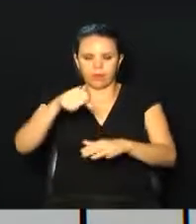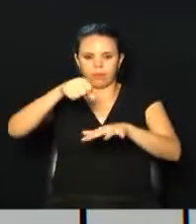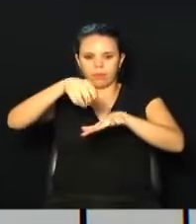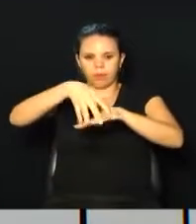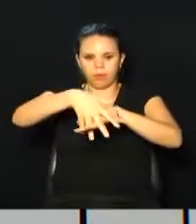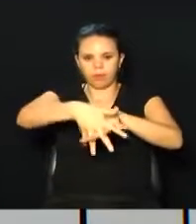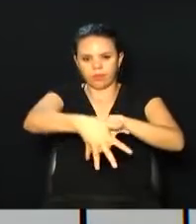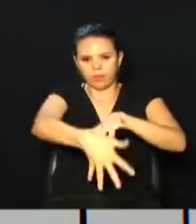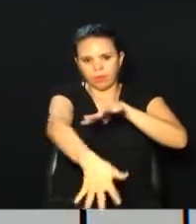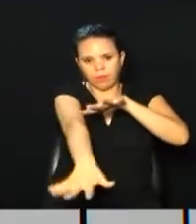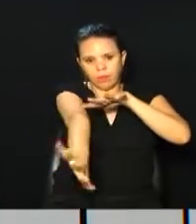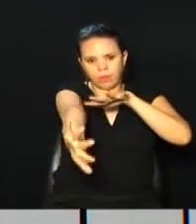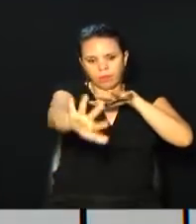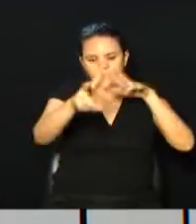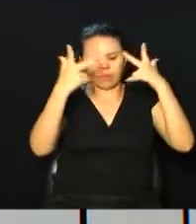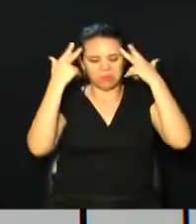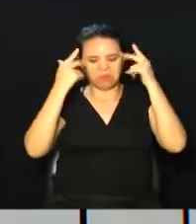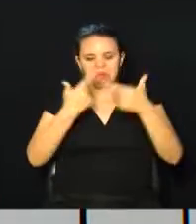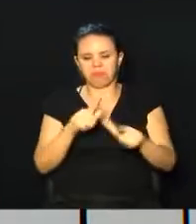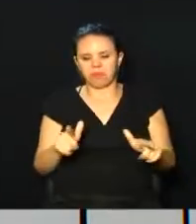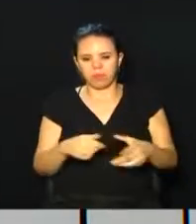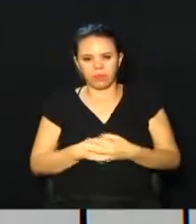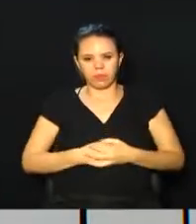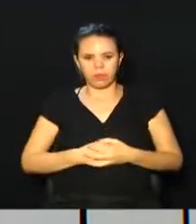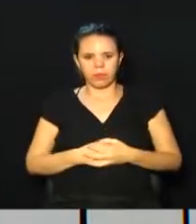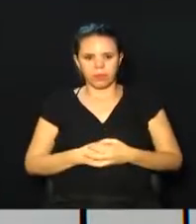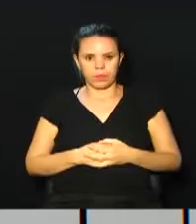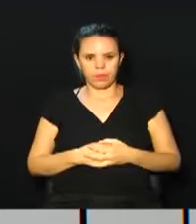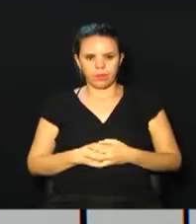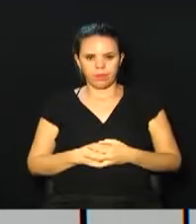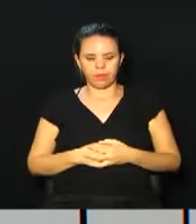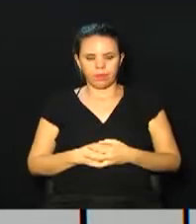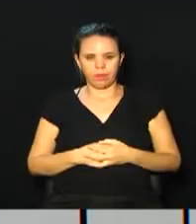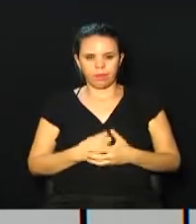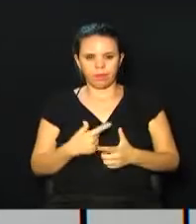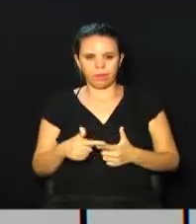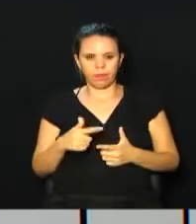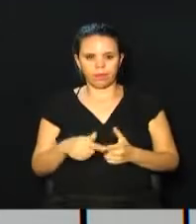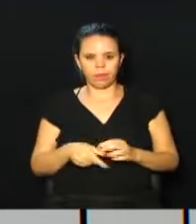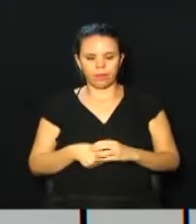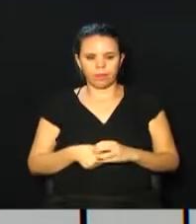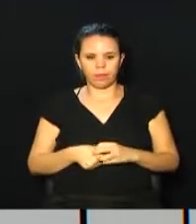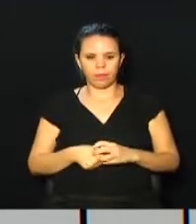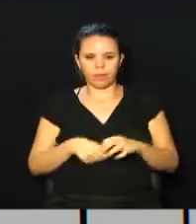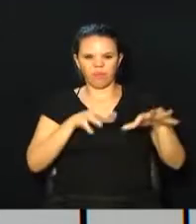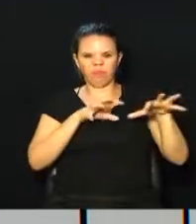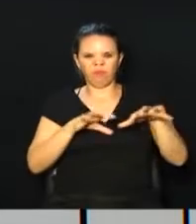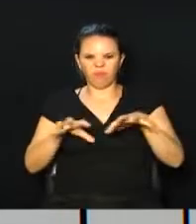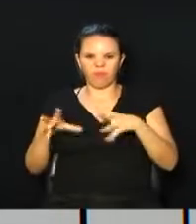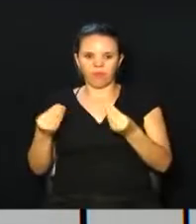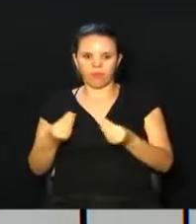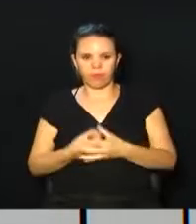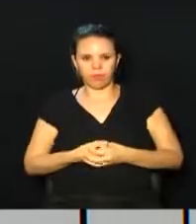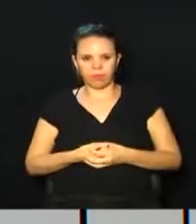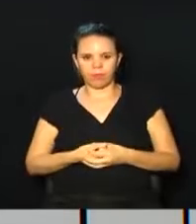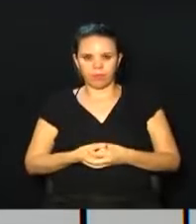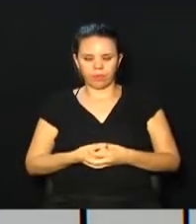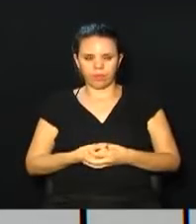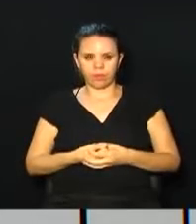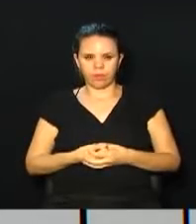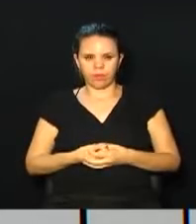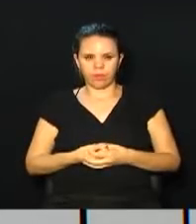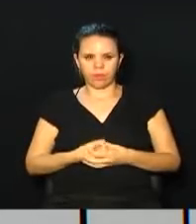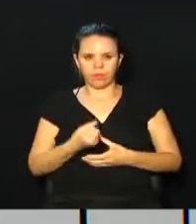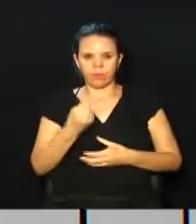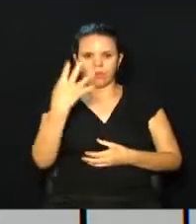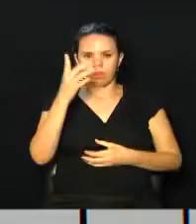drenar naturalmente no solo. Obviamente isso provoca que quando chove muito, o